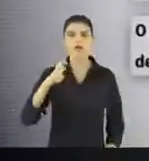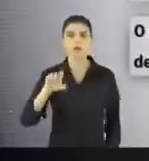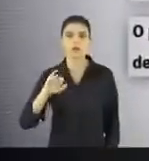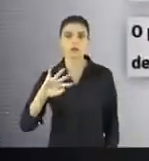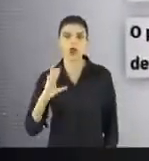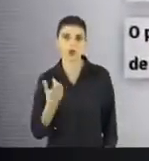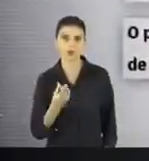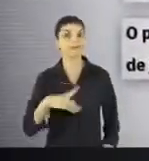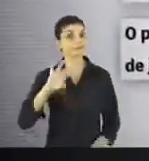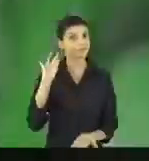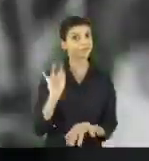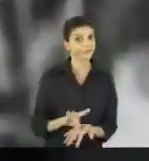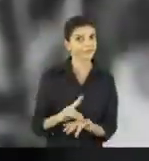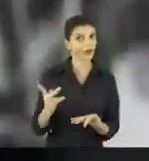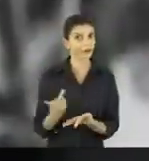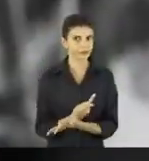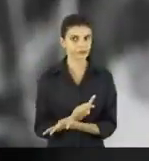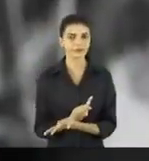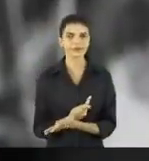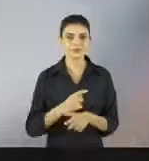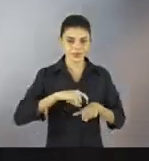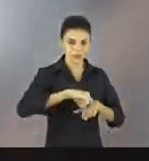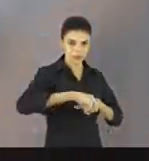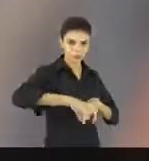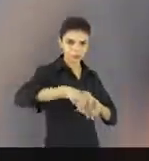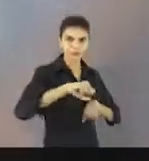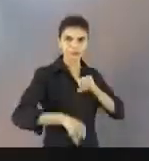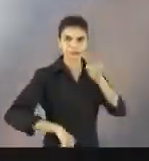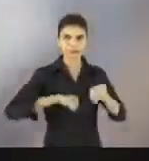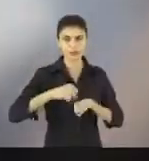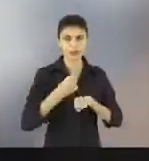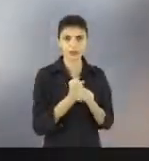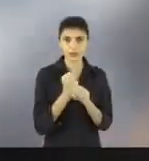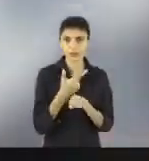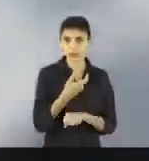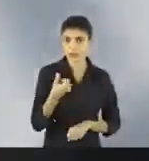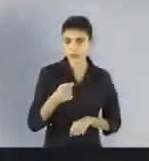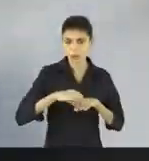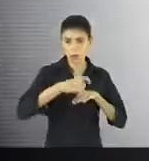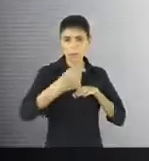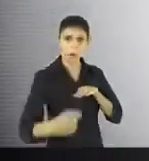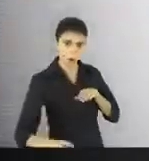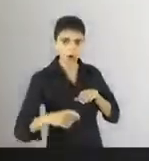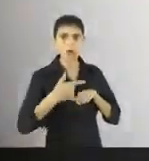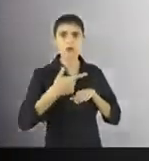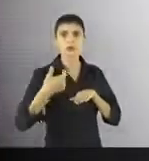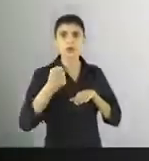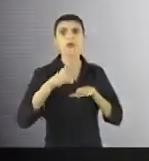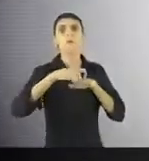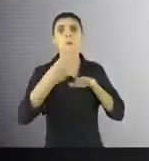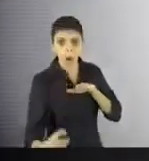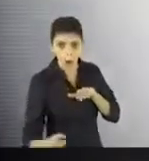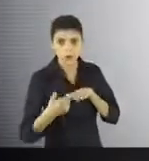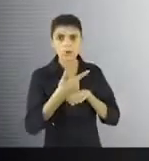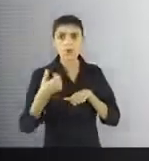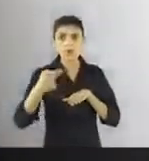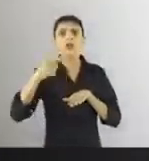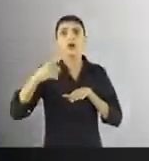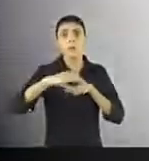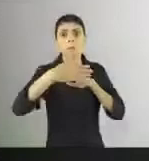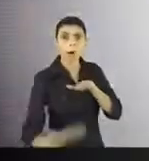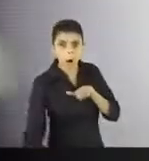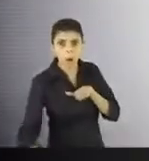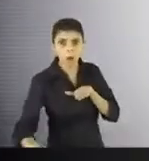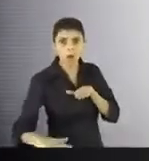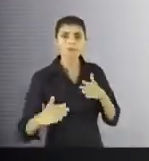45 milhões. Fato. Uma parte dela desabou em 2016, outra em 2018 e em